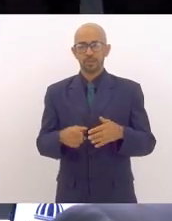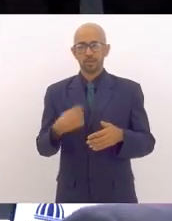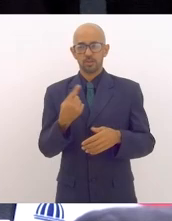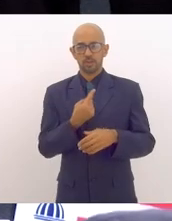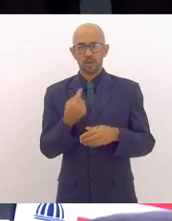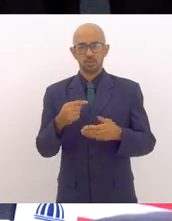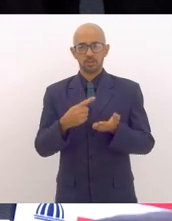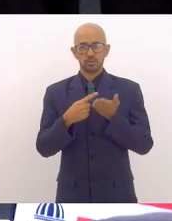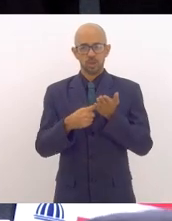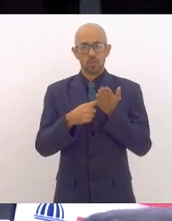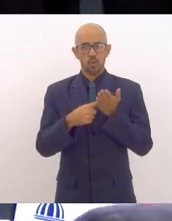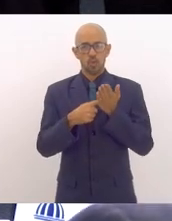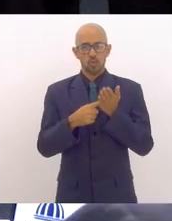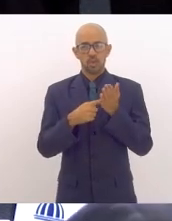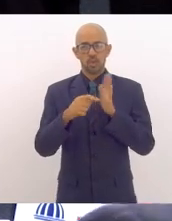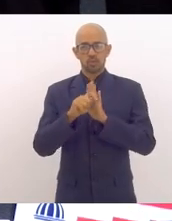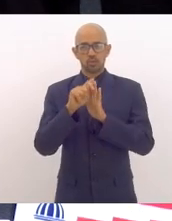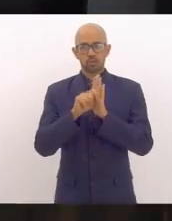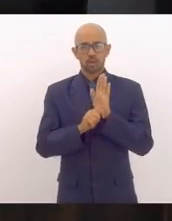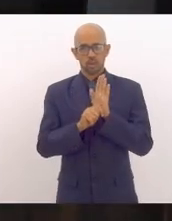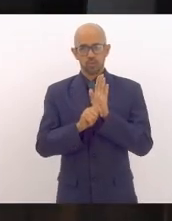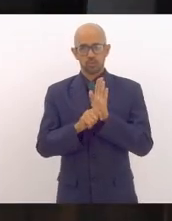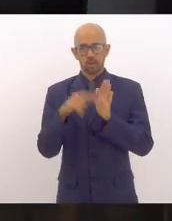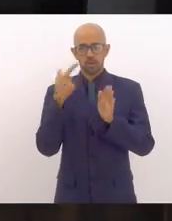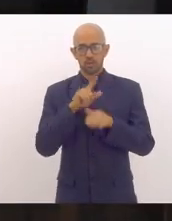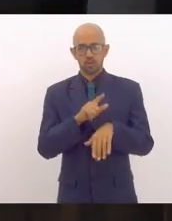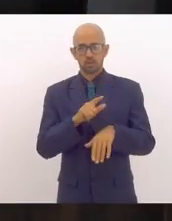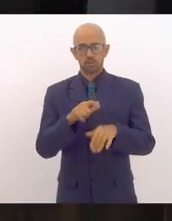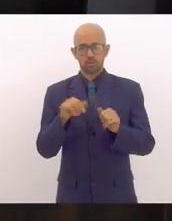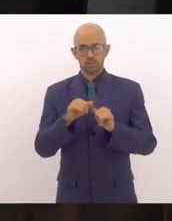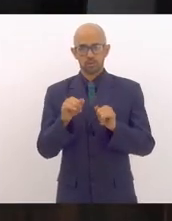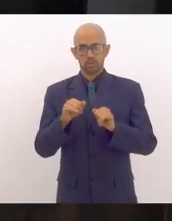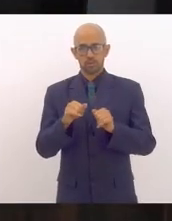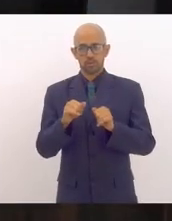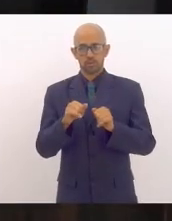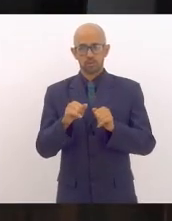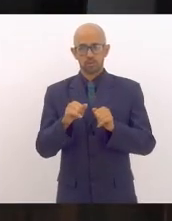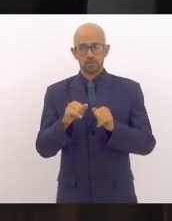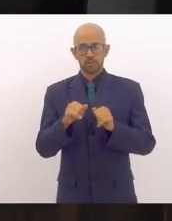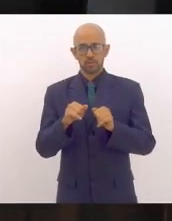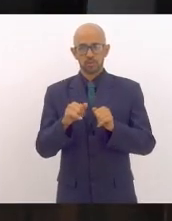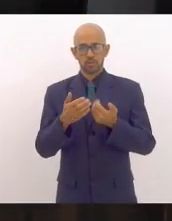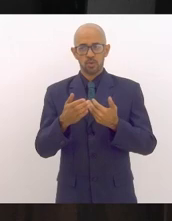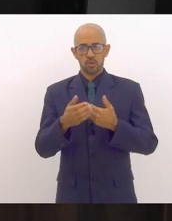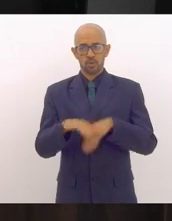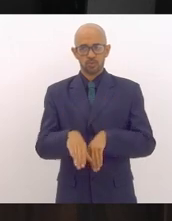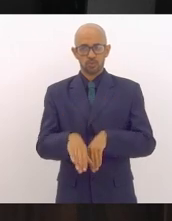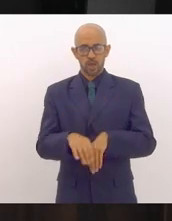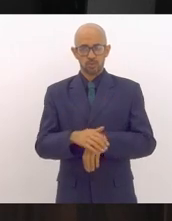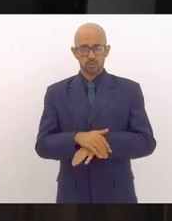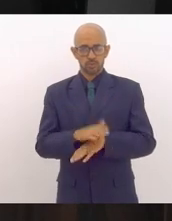Nós estamos acordando um texto aqui para garantir o chamamento dos concursados, sempre que houver concursado.